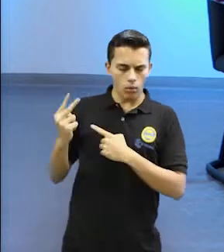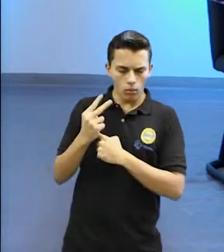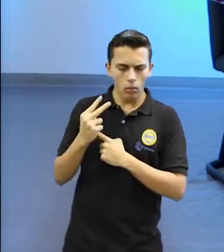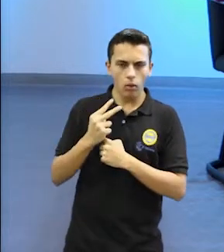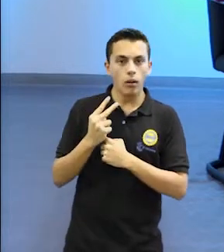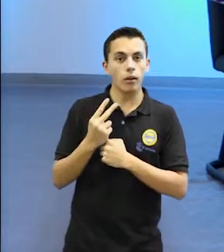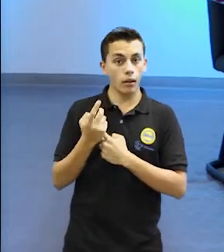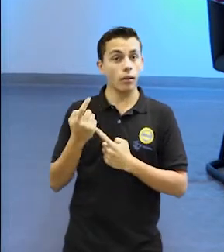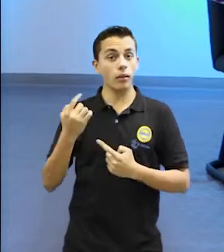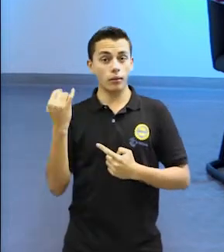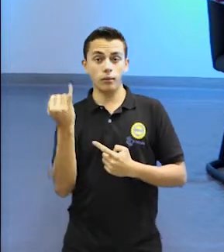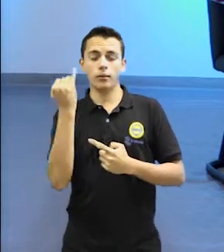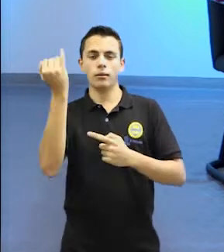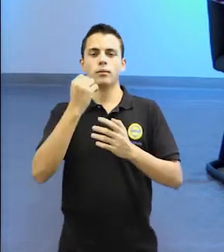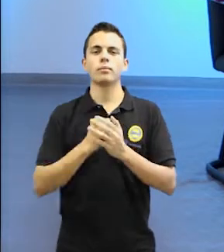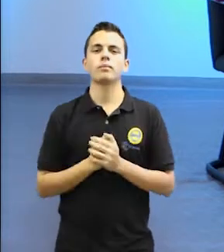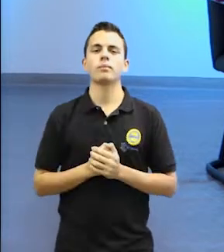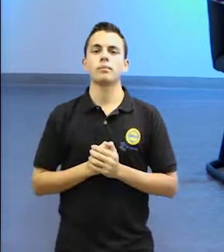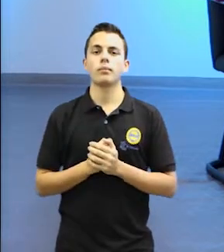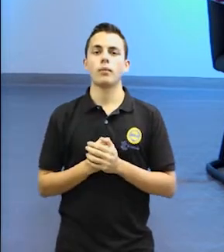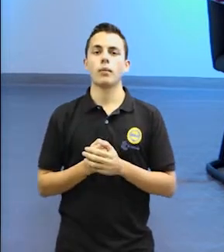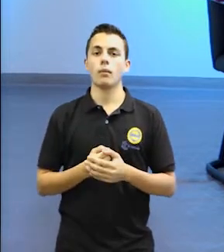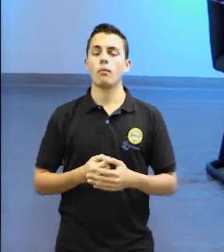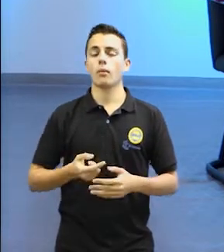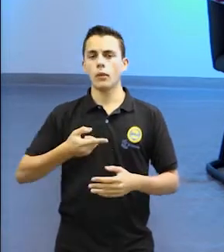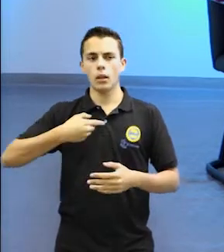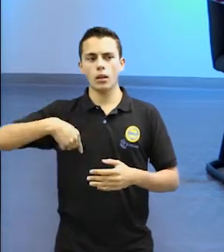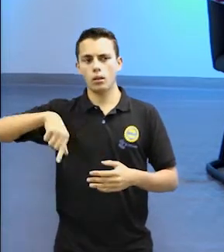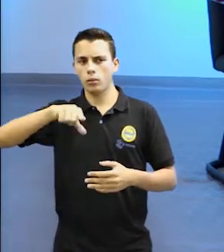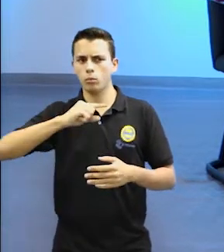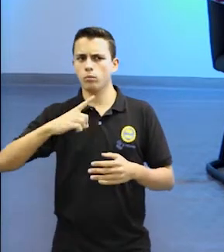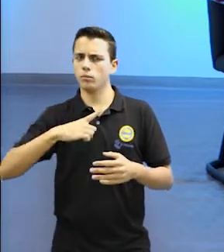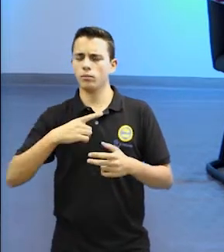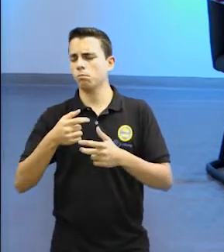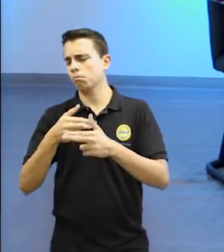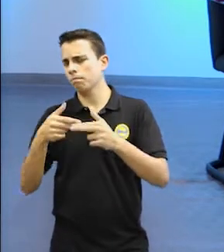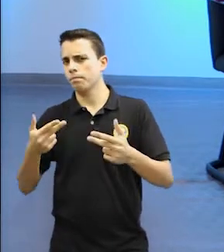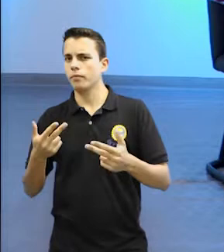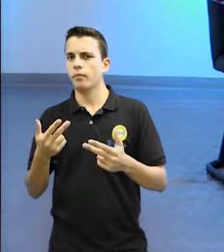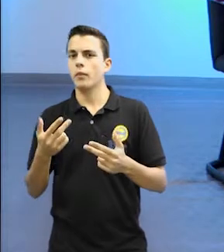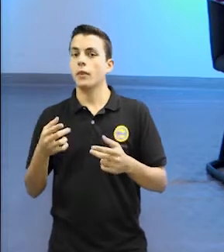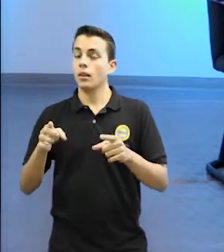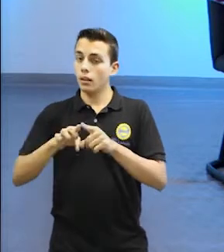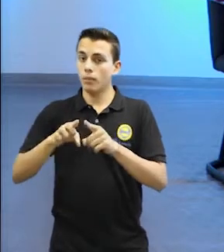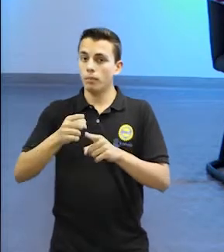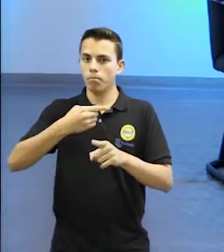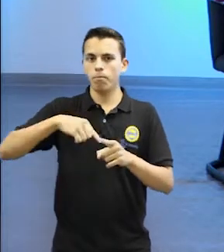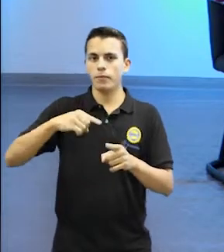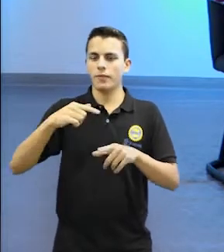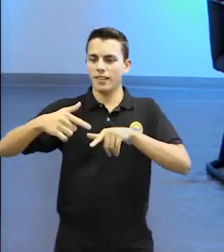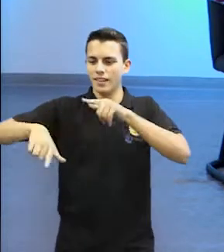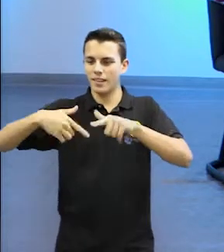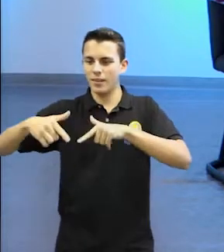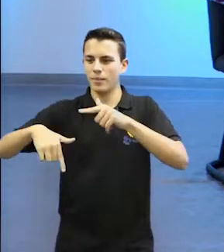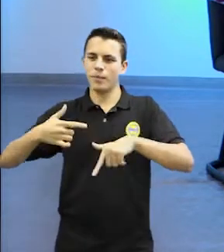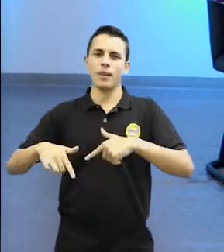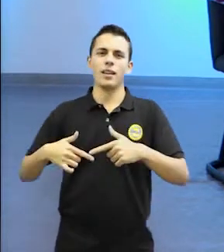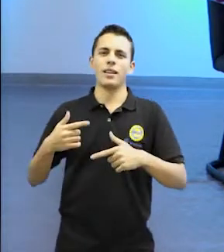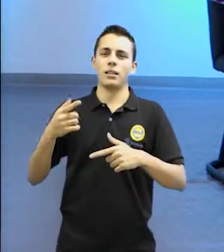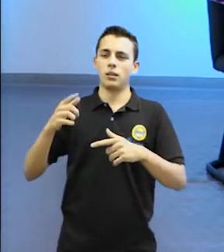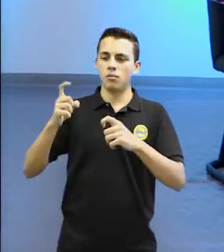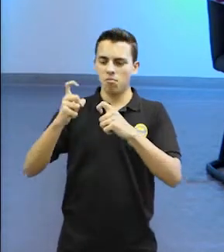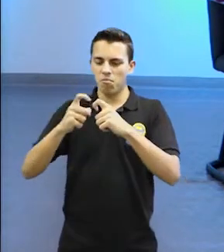saúde. E aí nós temos, inclusive, trabalhamos com técnicas orientais, né, da